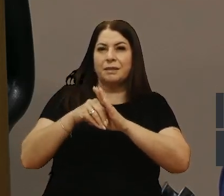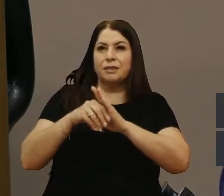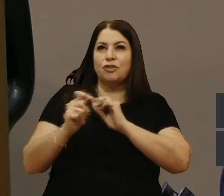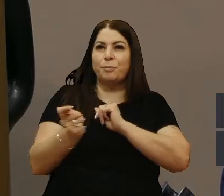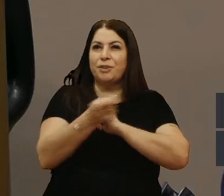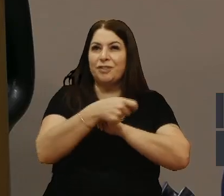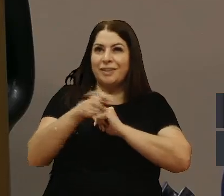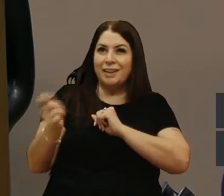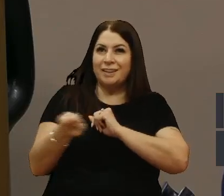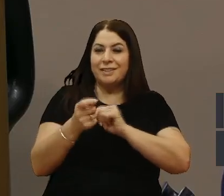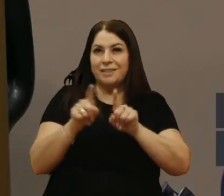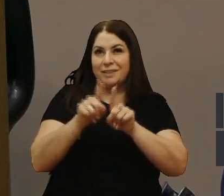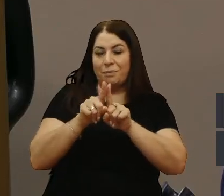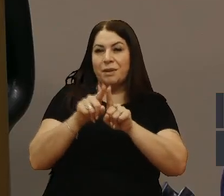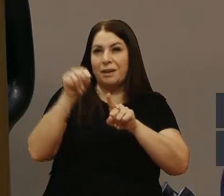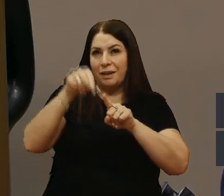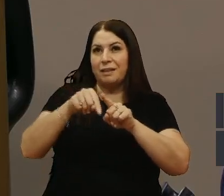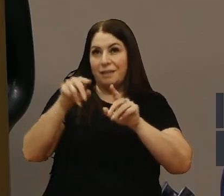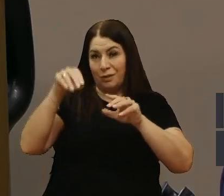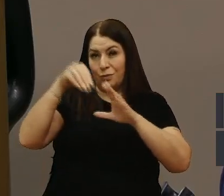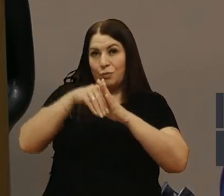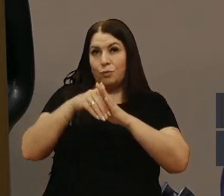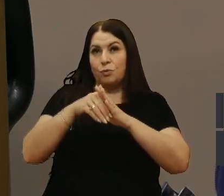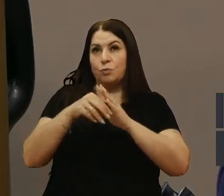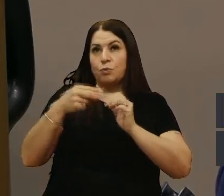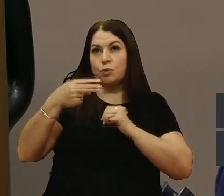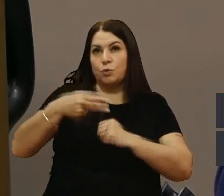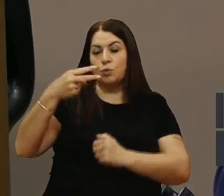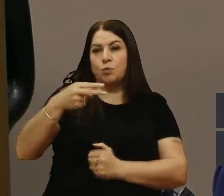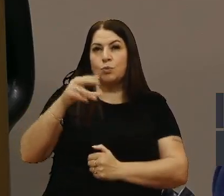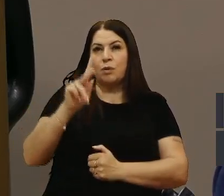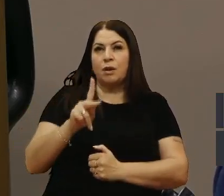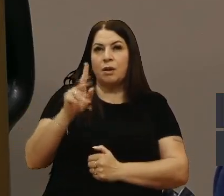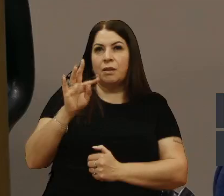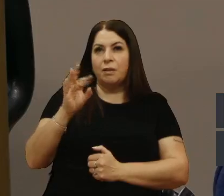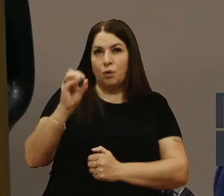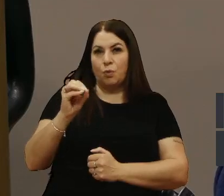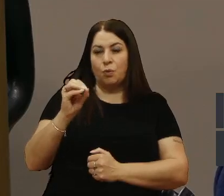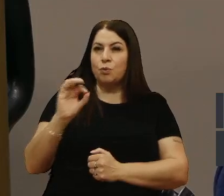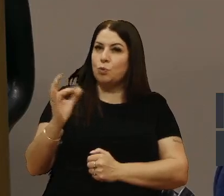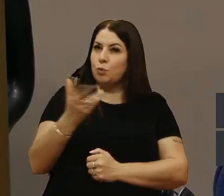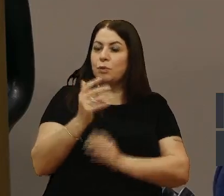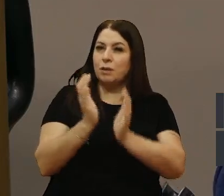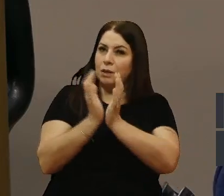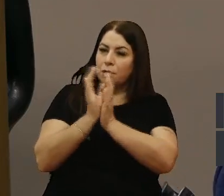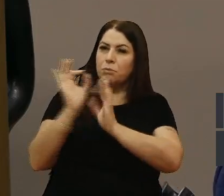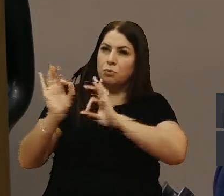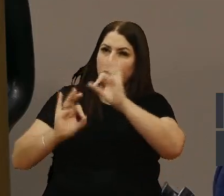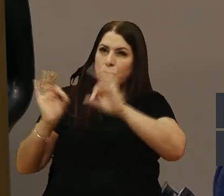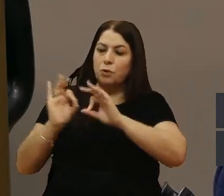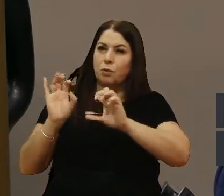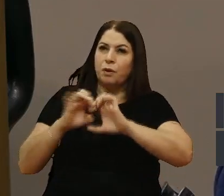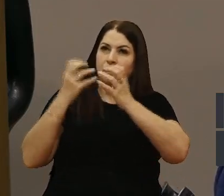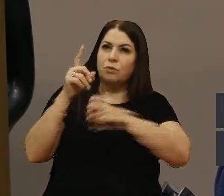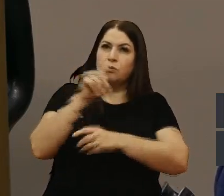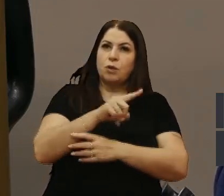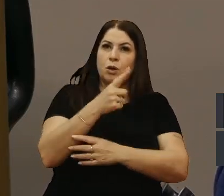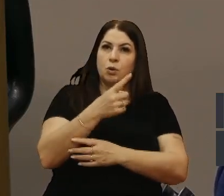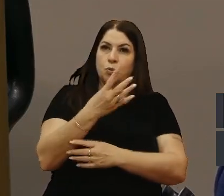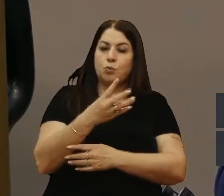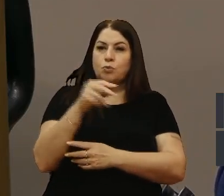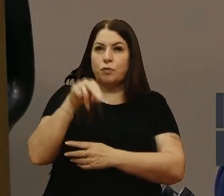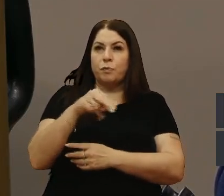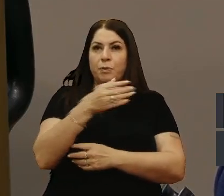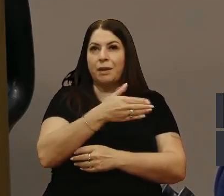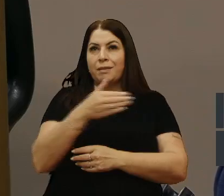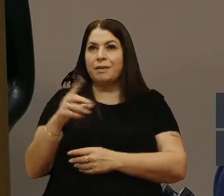do Recreio da Juventude, né, e segundo KTO de beach tênis. A ele e toda a sua equipe aí, que organizou o evento do dia 14 de novembro a dia